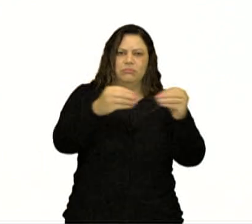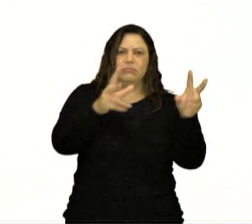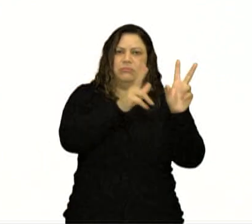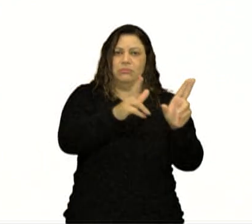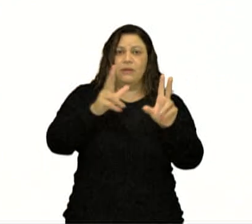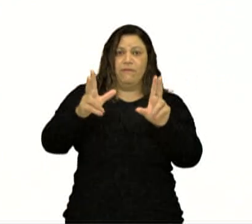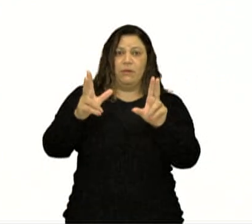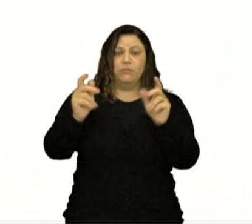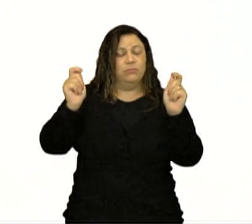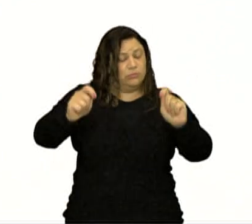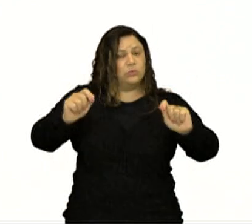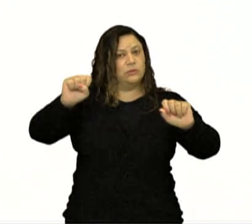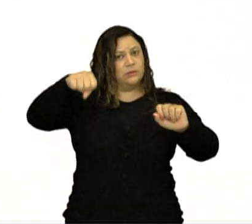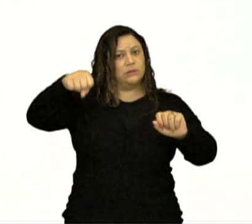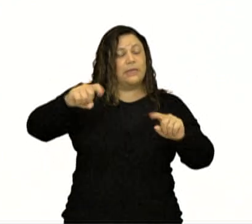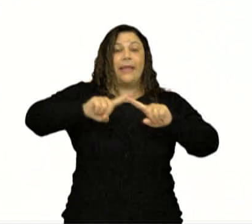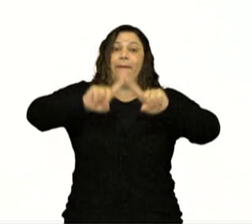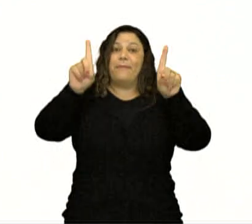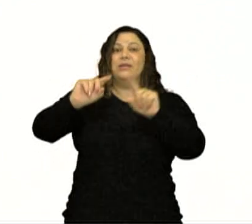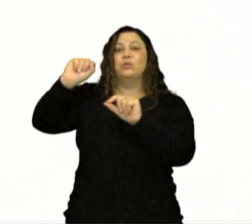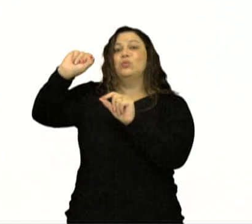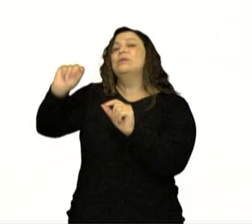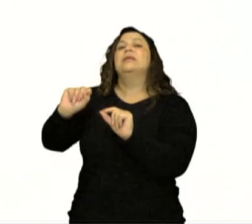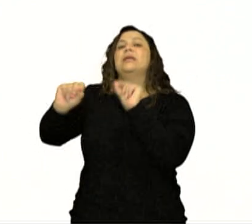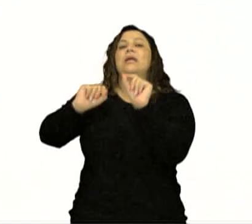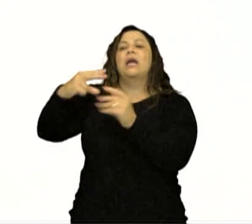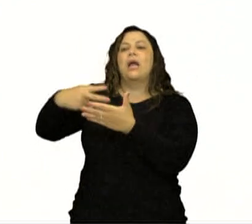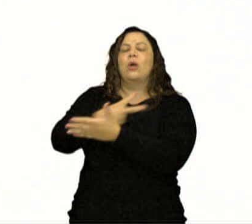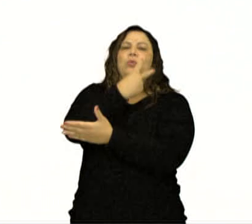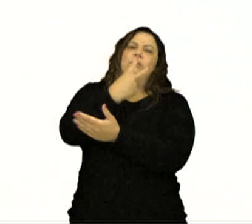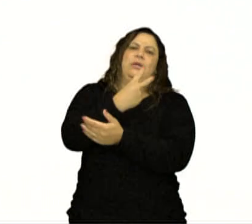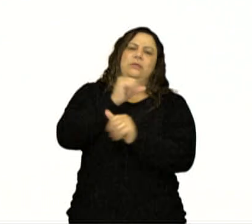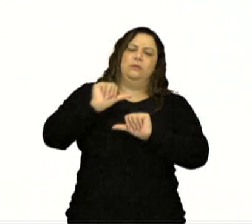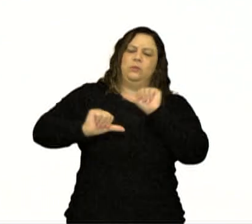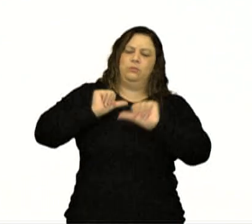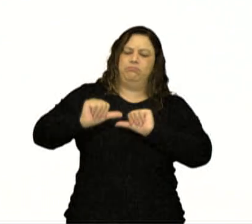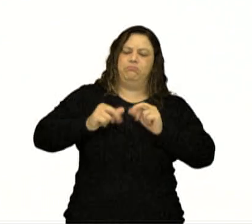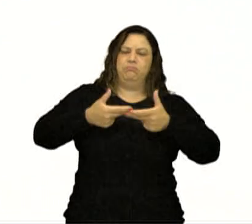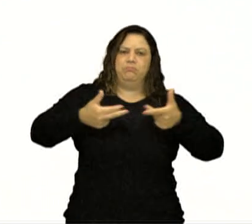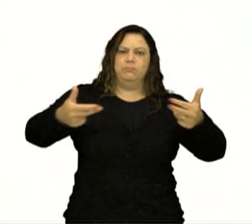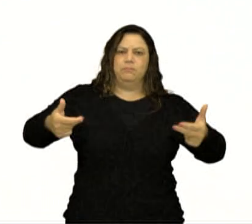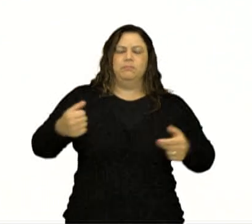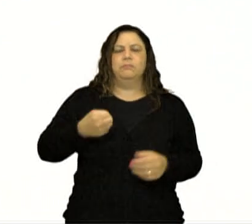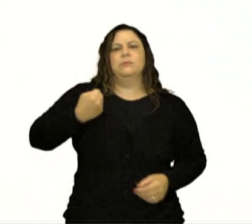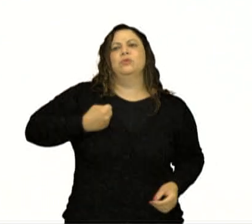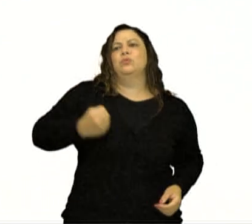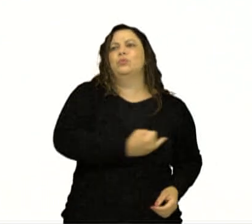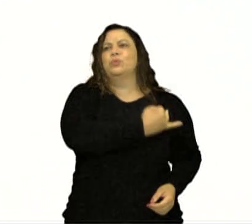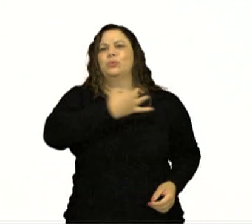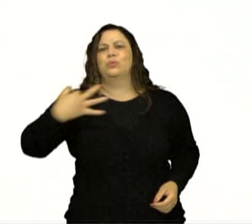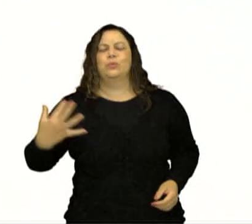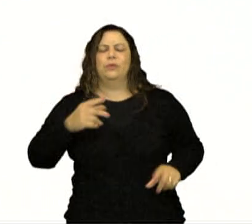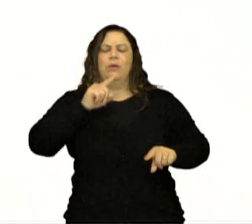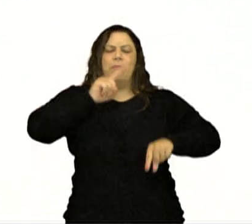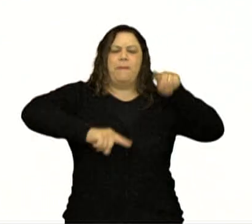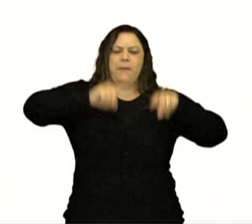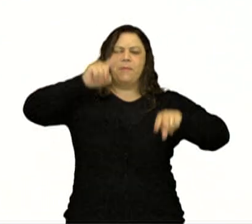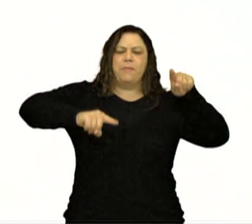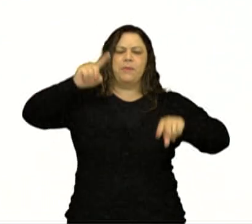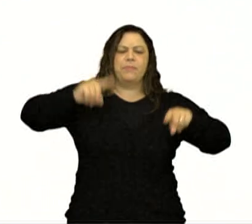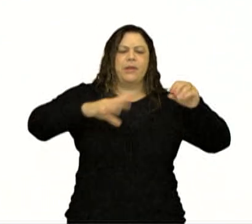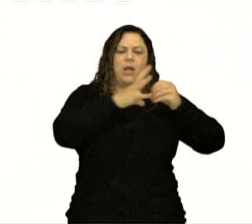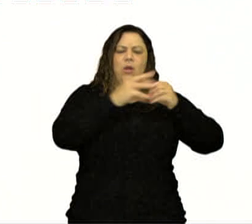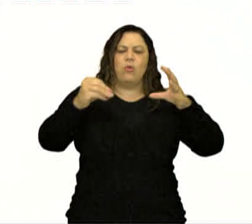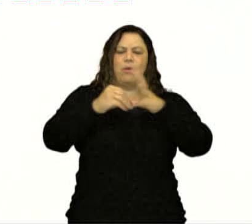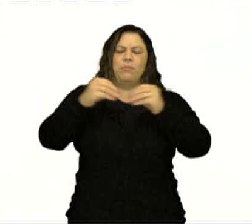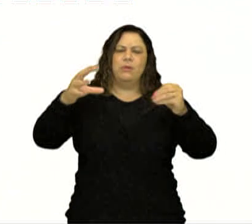produzir, mas aí é uma coisa imprevisível, até os números de cromossomos podem se alterar, né? E ela vai fazendo cópias irregulares disso de uma maneira